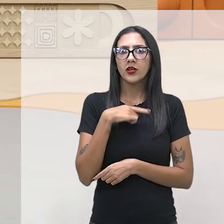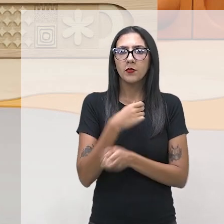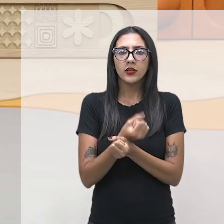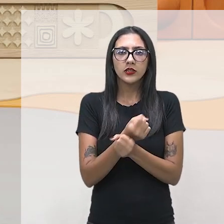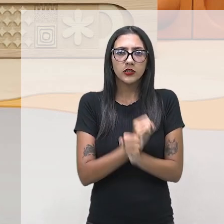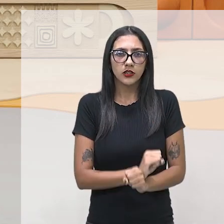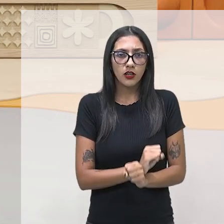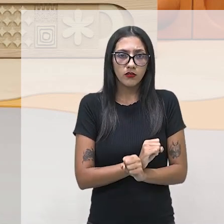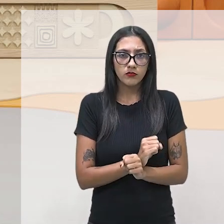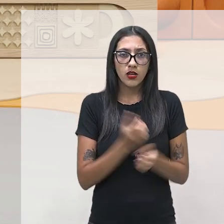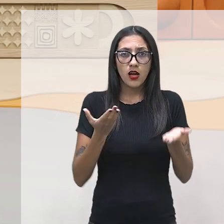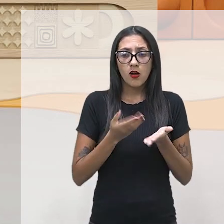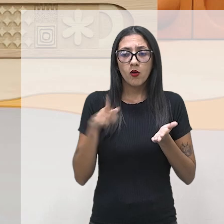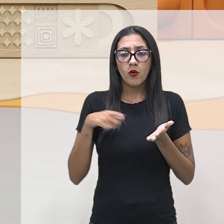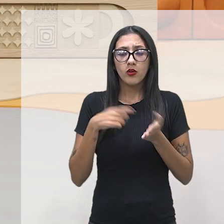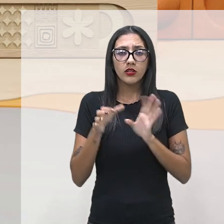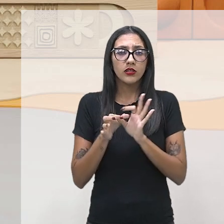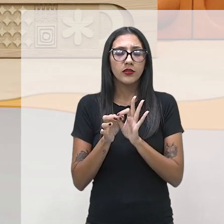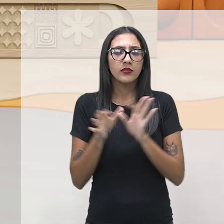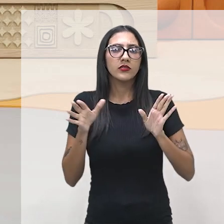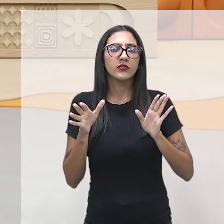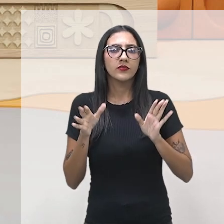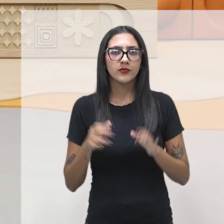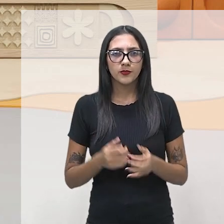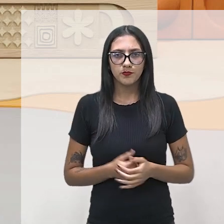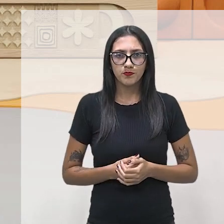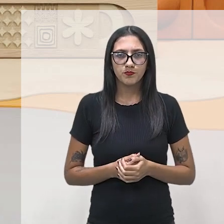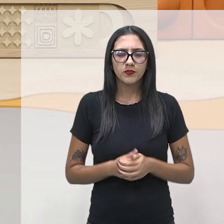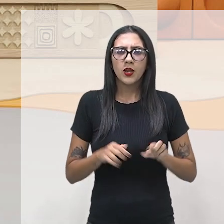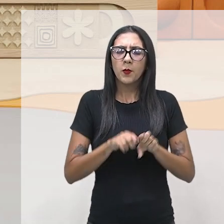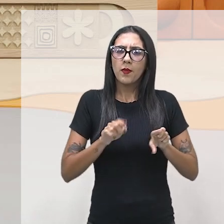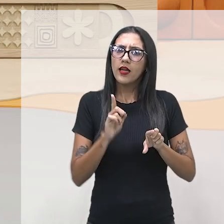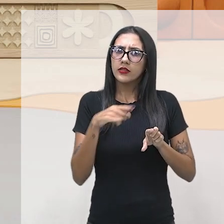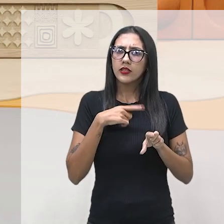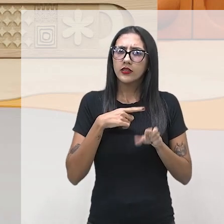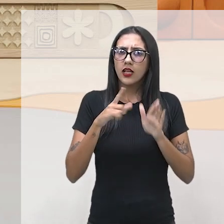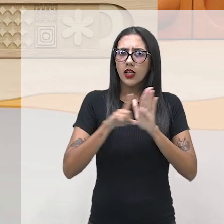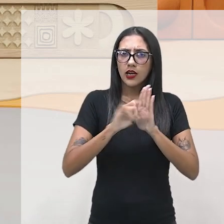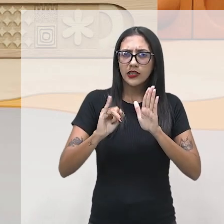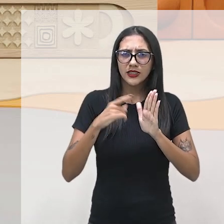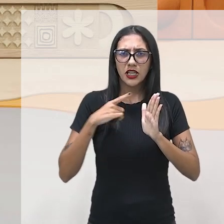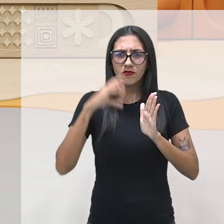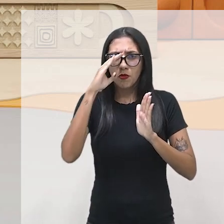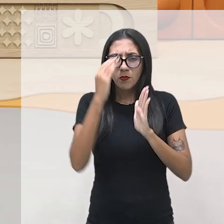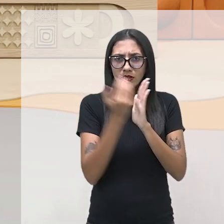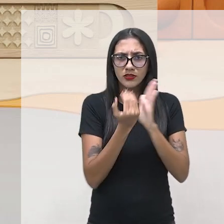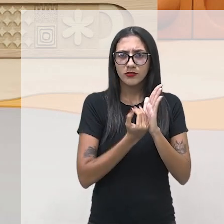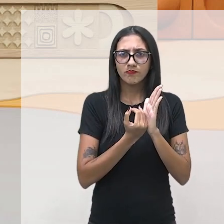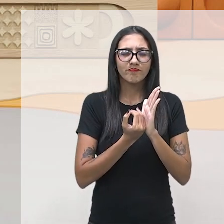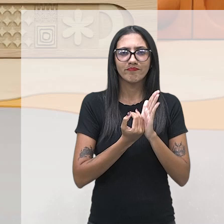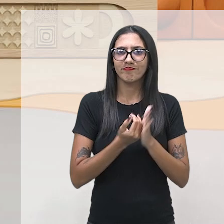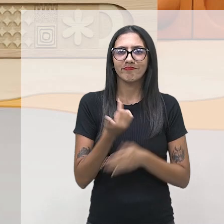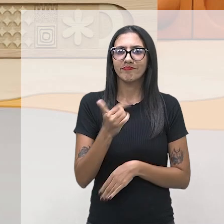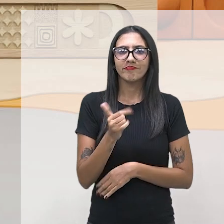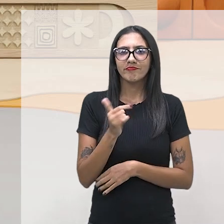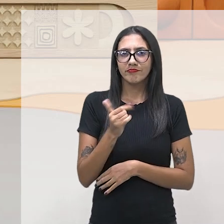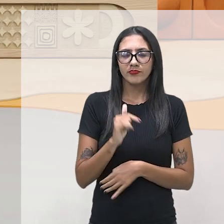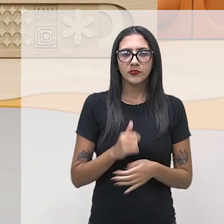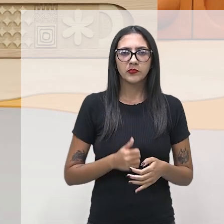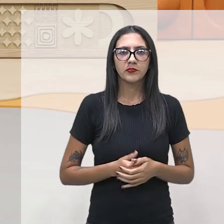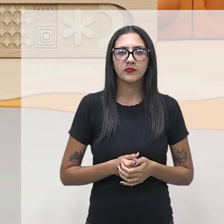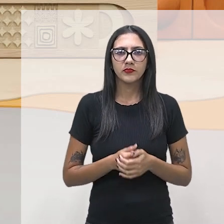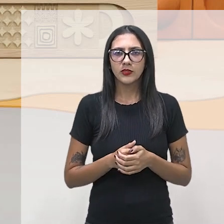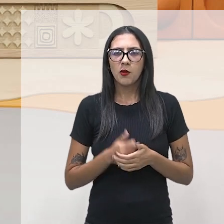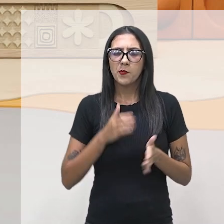um indivíduo livre. Professor, essa lei pegou, professor? Óbvio que não, né, gente? A expectativa de vida